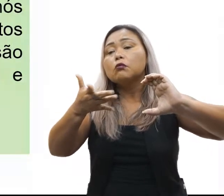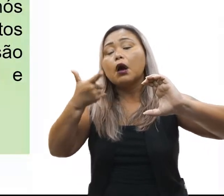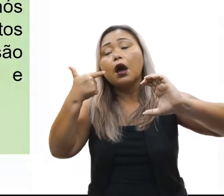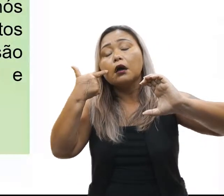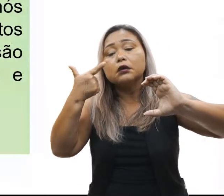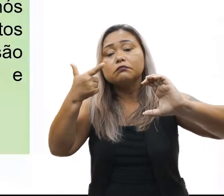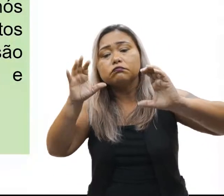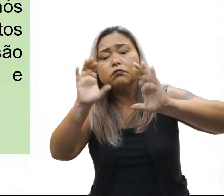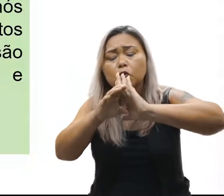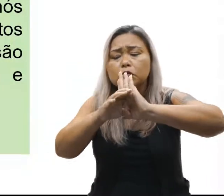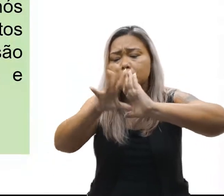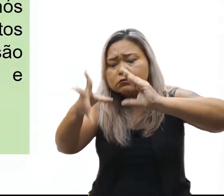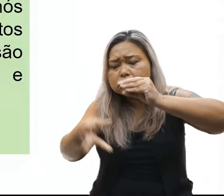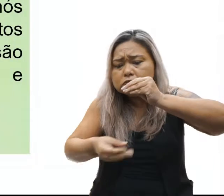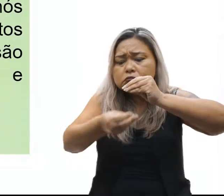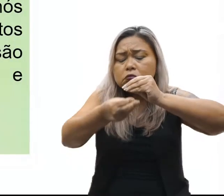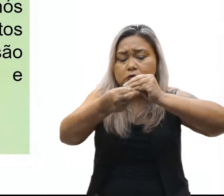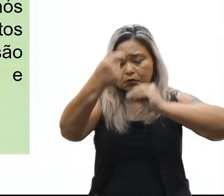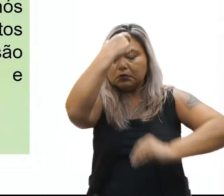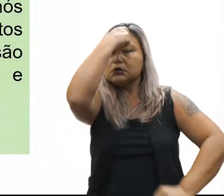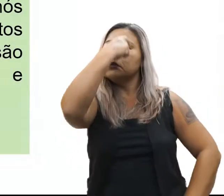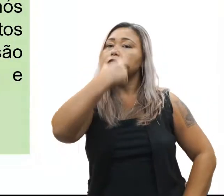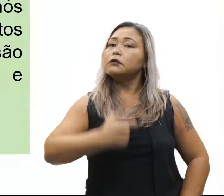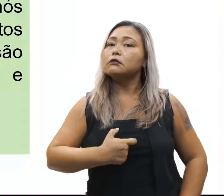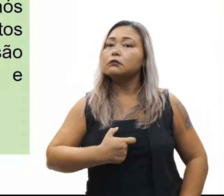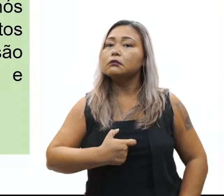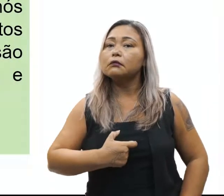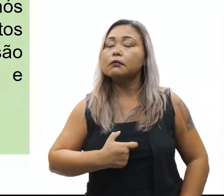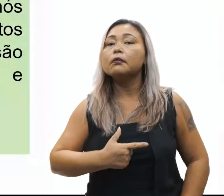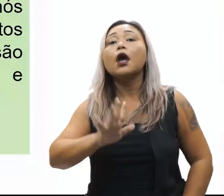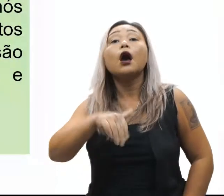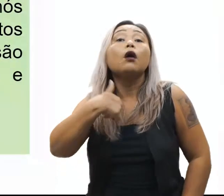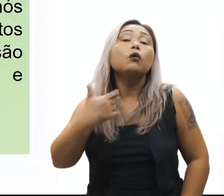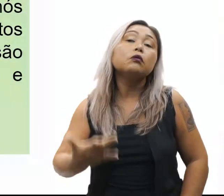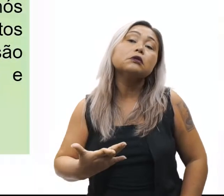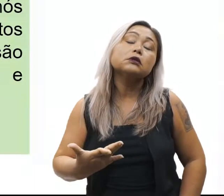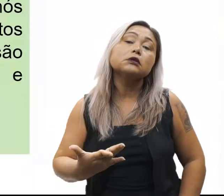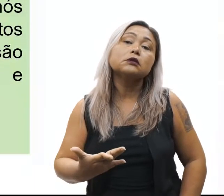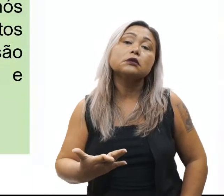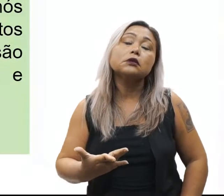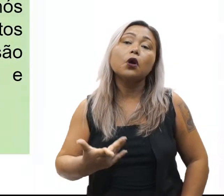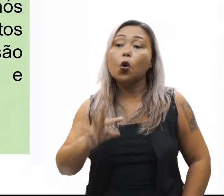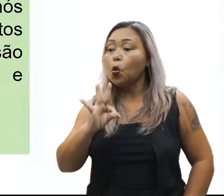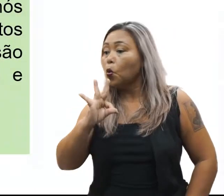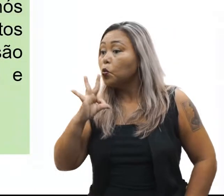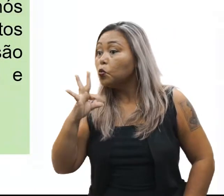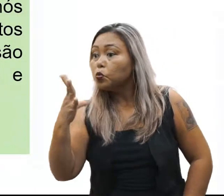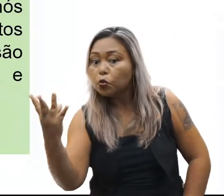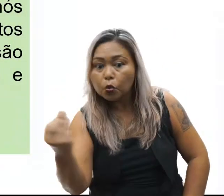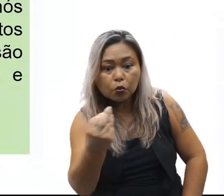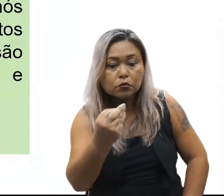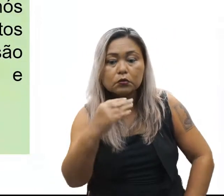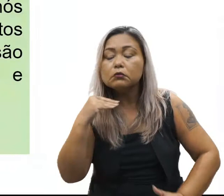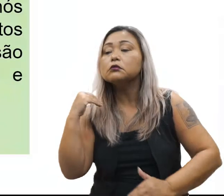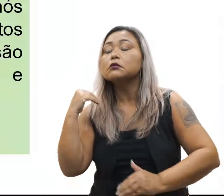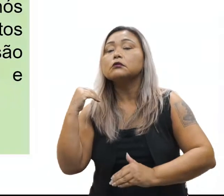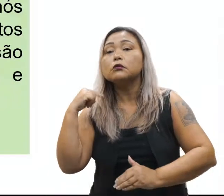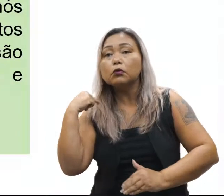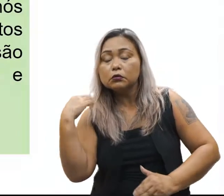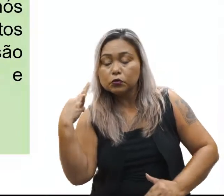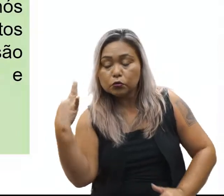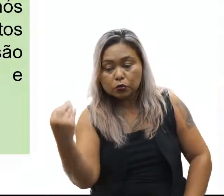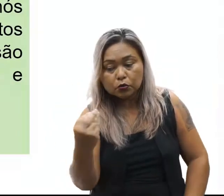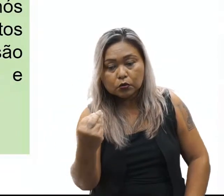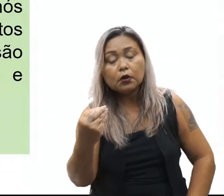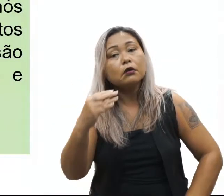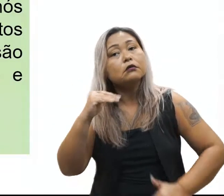conceituar ou definir esse indivíduo, né? Ou seja, gente, todos nós igualmente